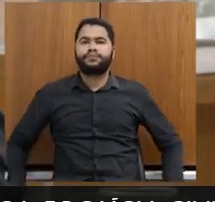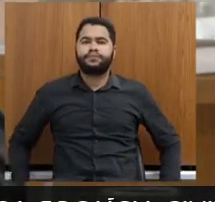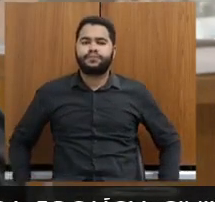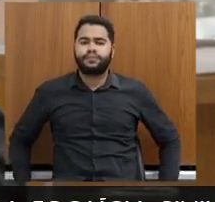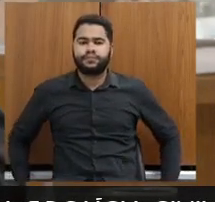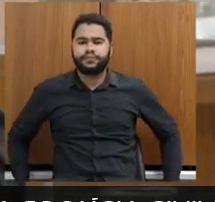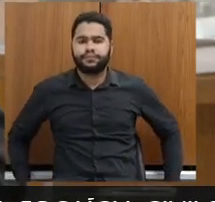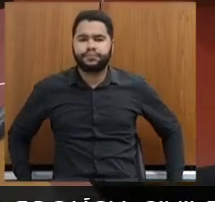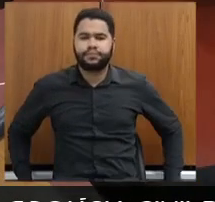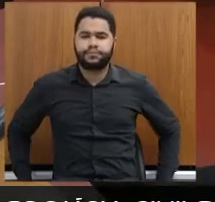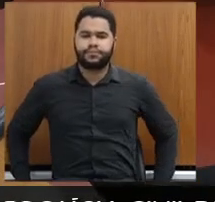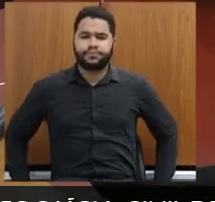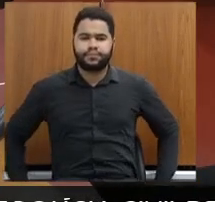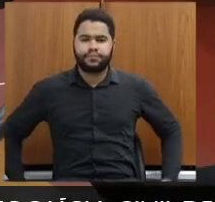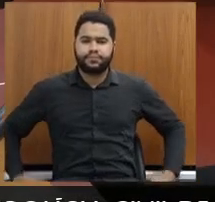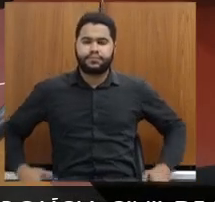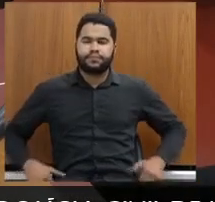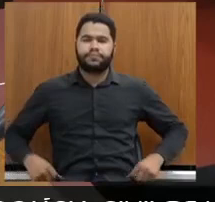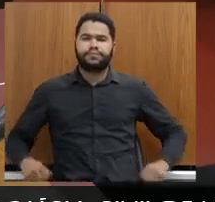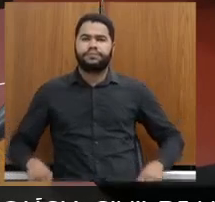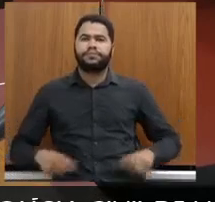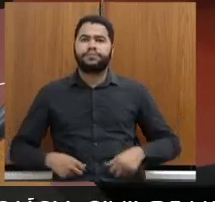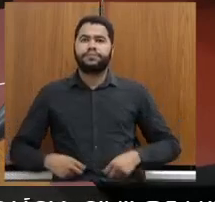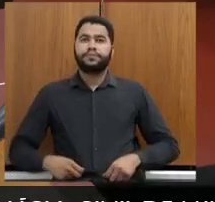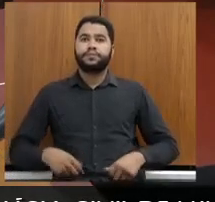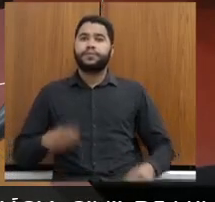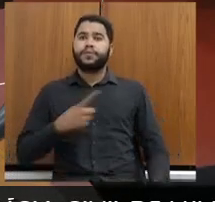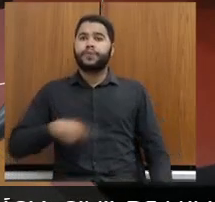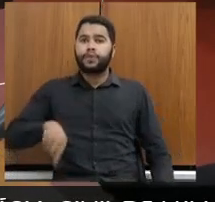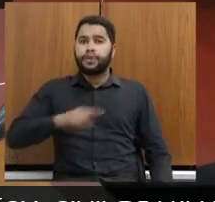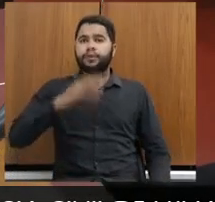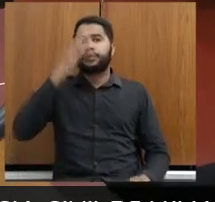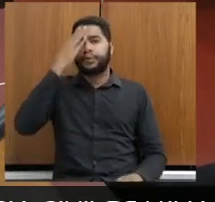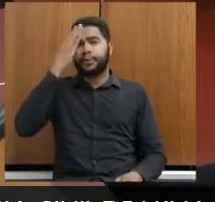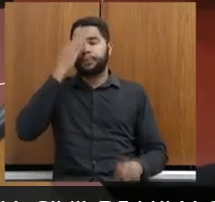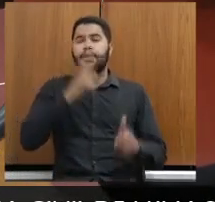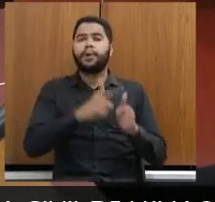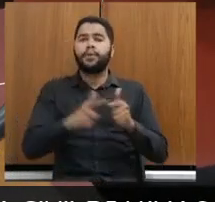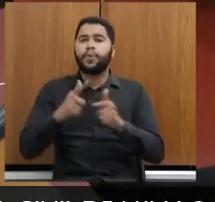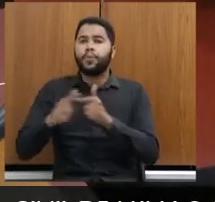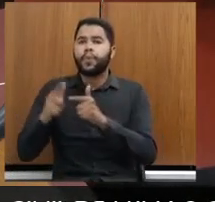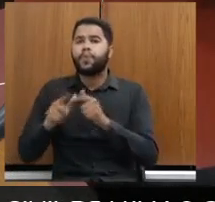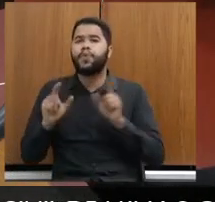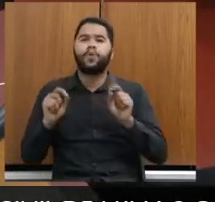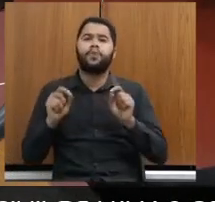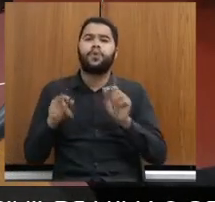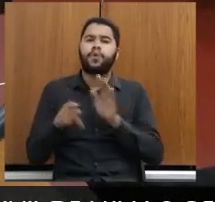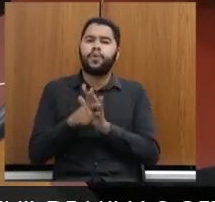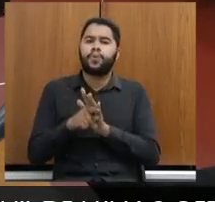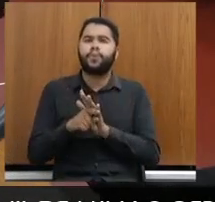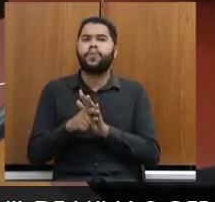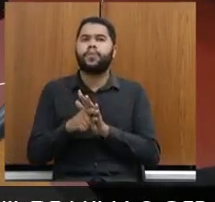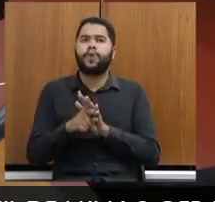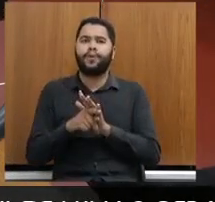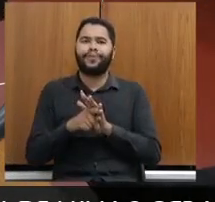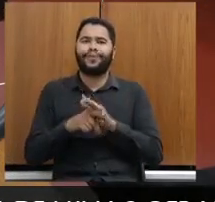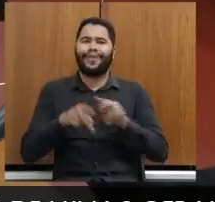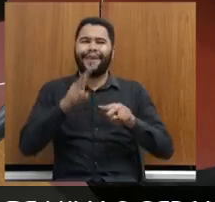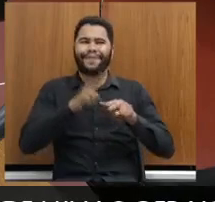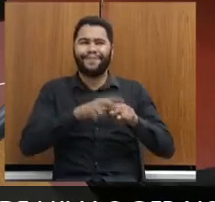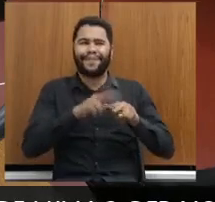e não sabemos que nós vamos ter um grande problema na questão de condução de presos